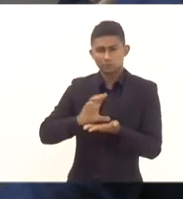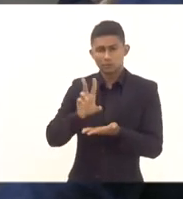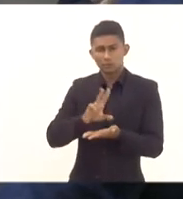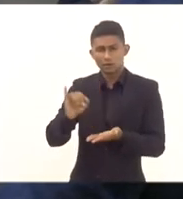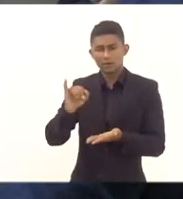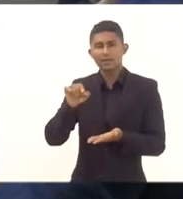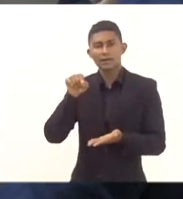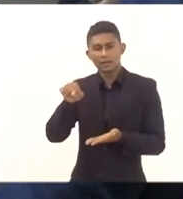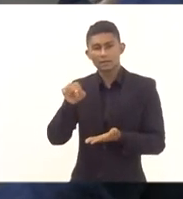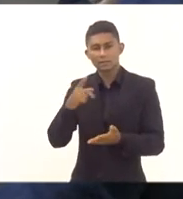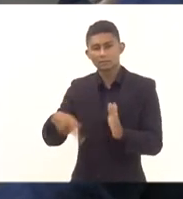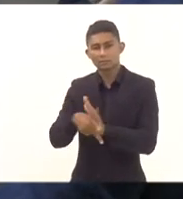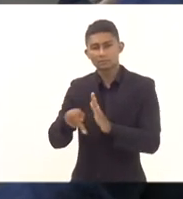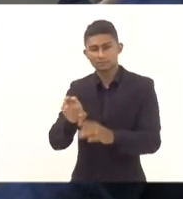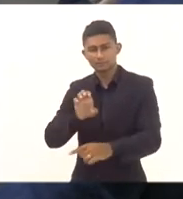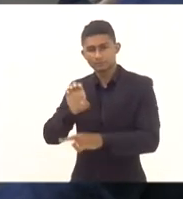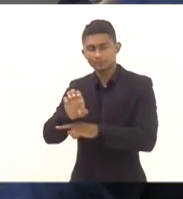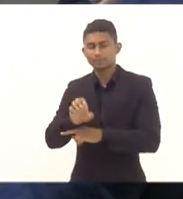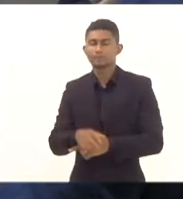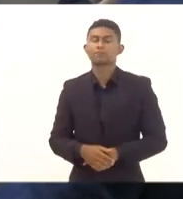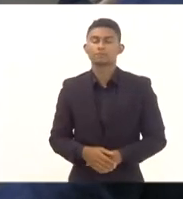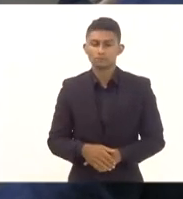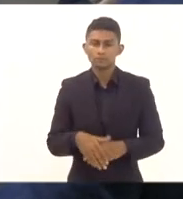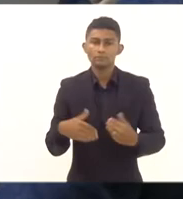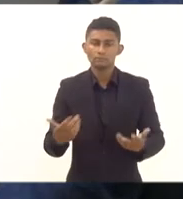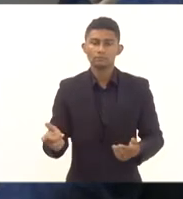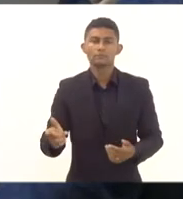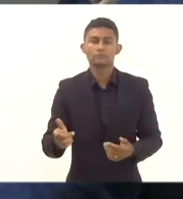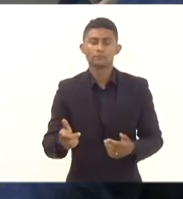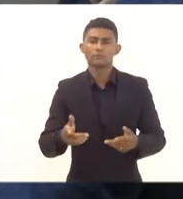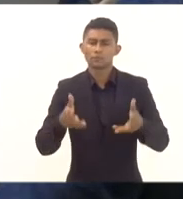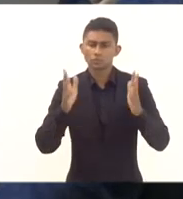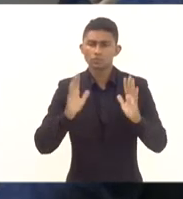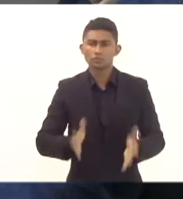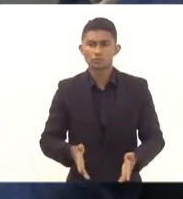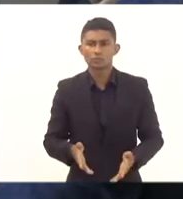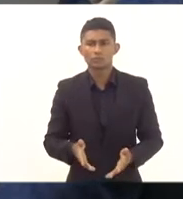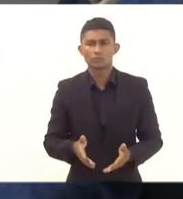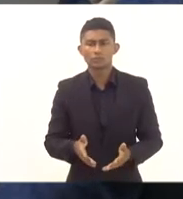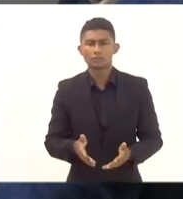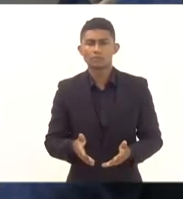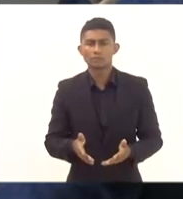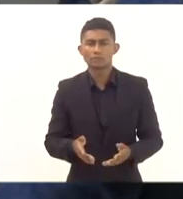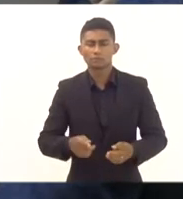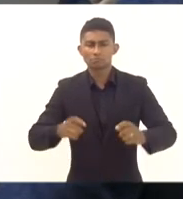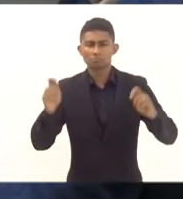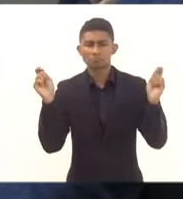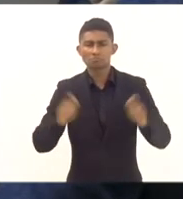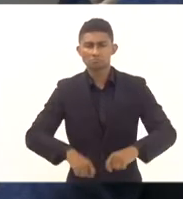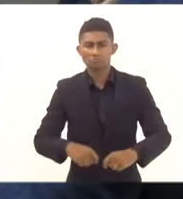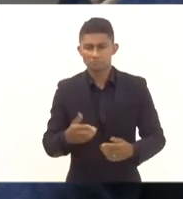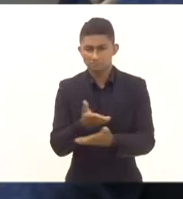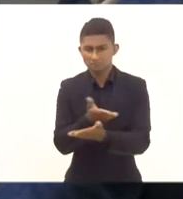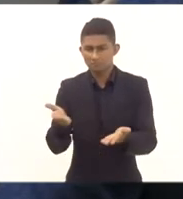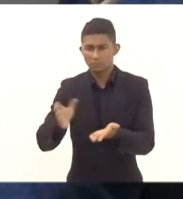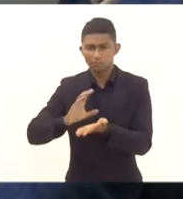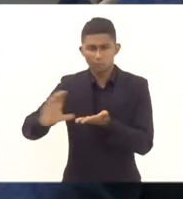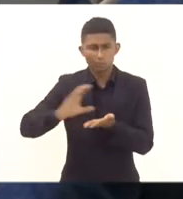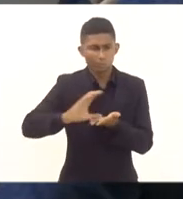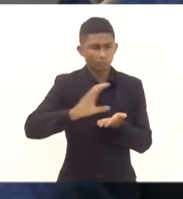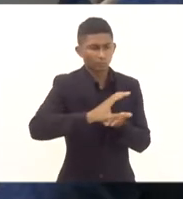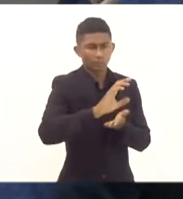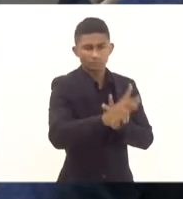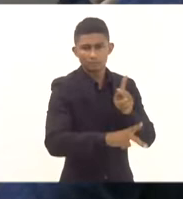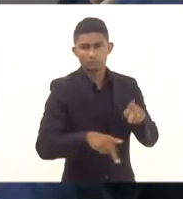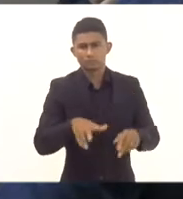estaduais a g Rio já tá pronta para para colocar esse recurso e na mão dos empreendedores